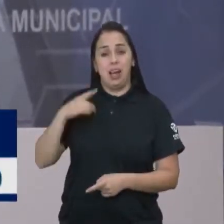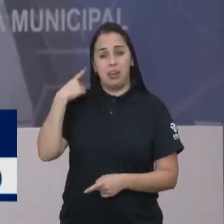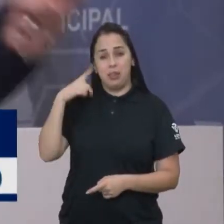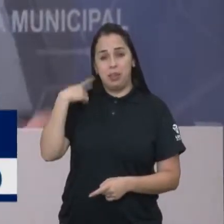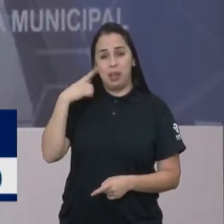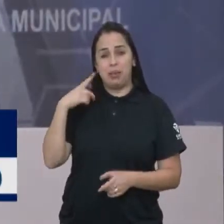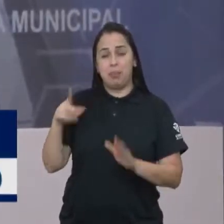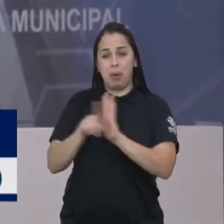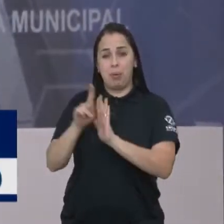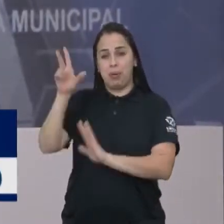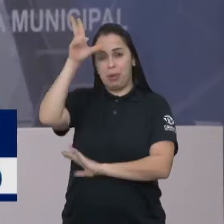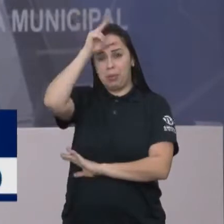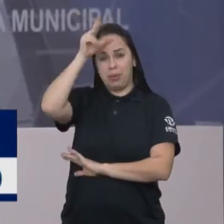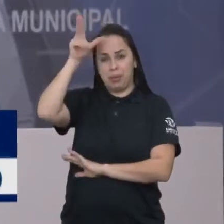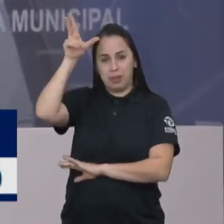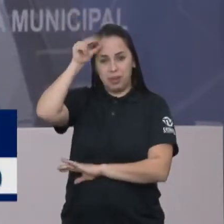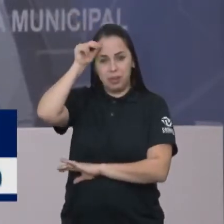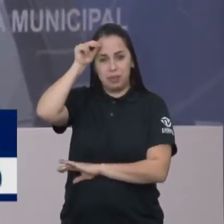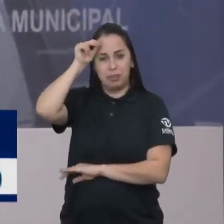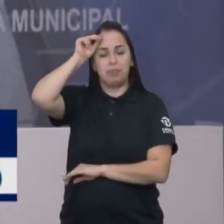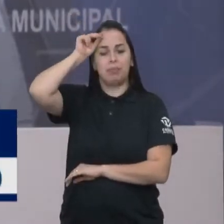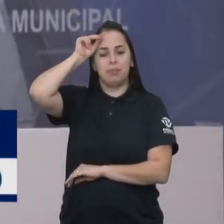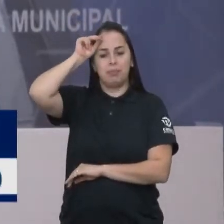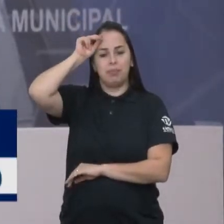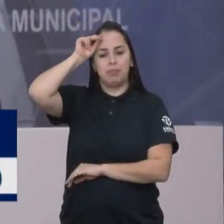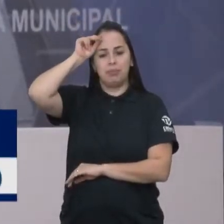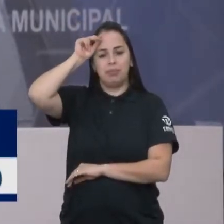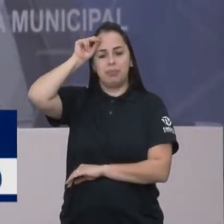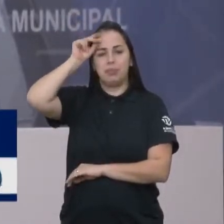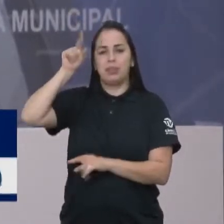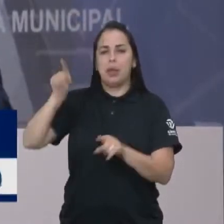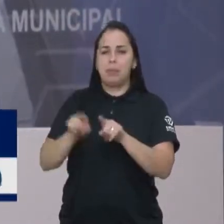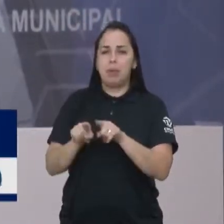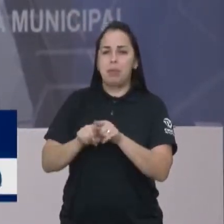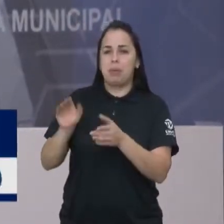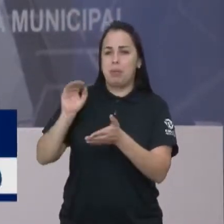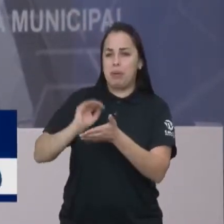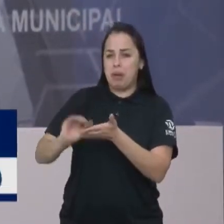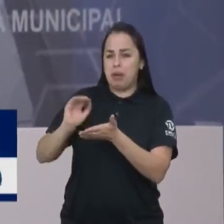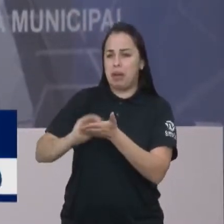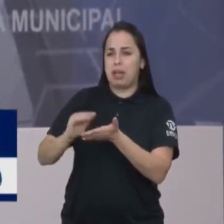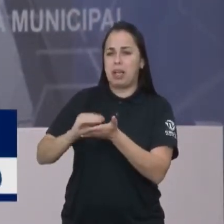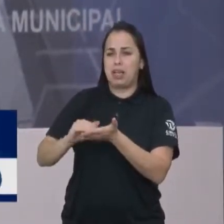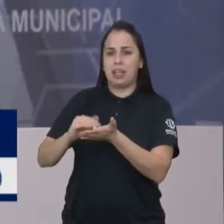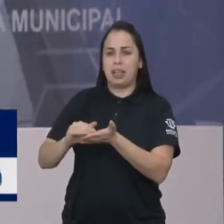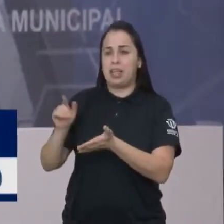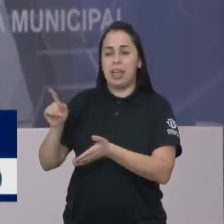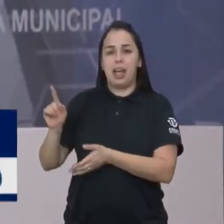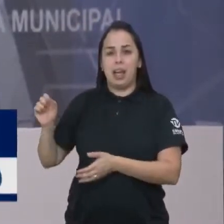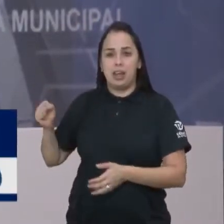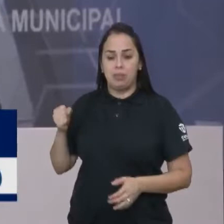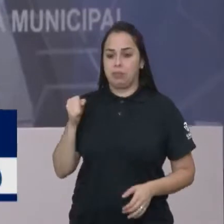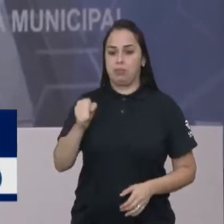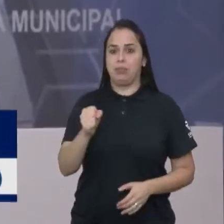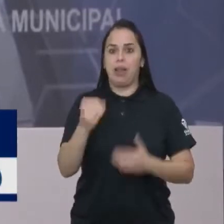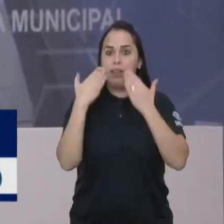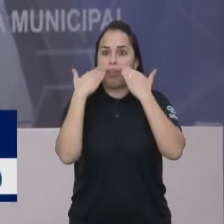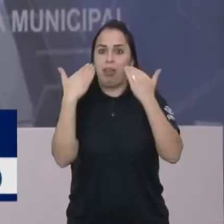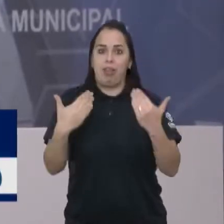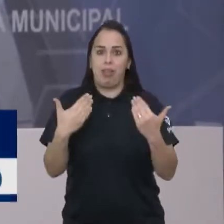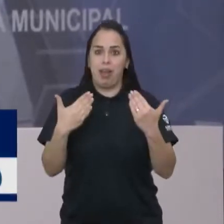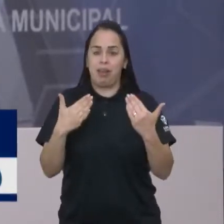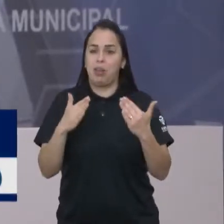a Secretaria de Assuntos Jurídicos, é uma secretaria de meio, né? O advogado procurador, ele não aparece. Ele está